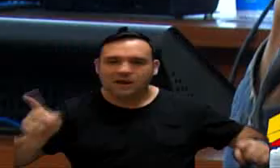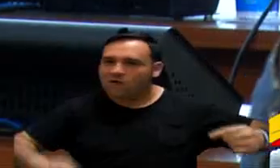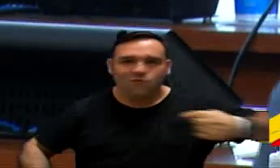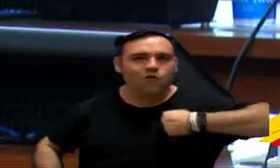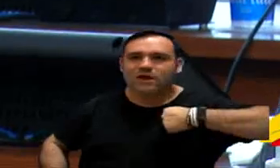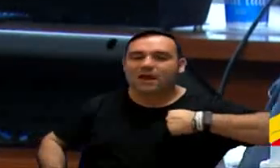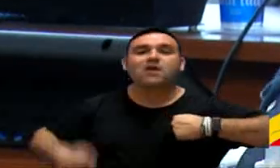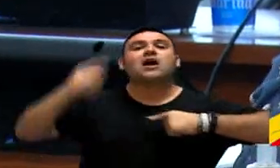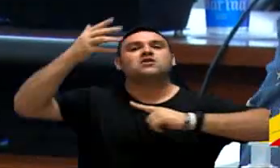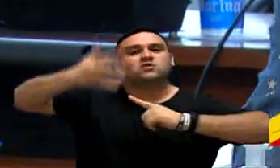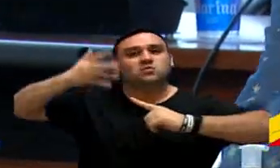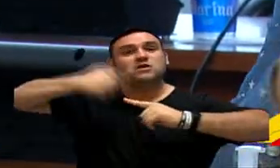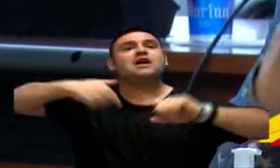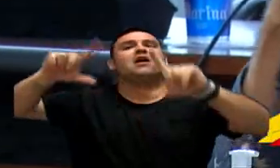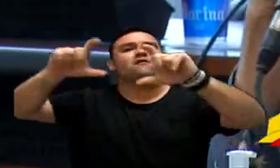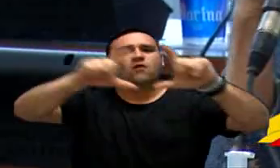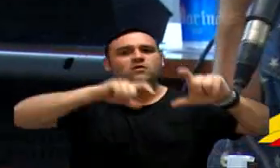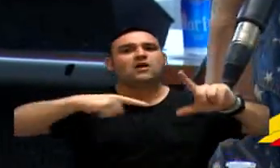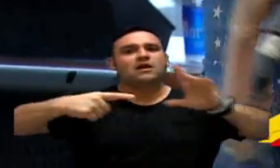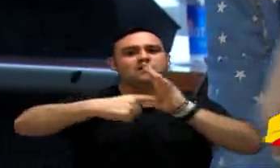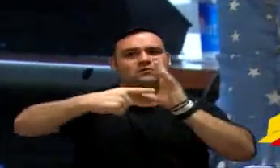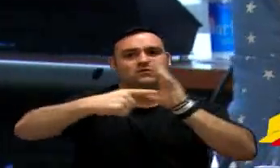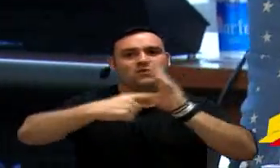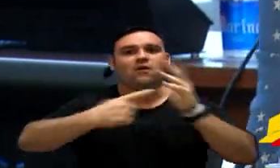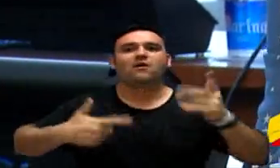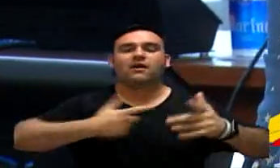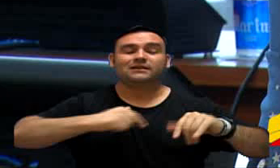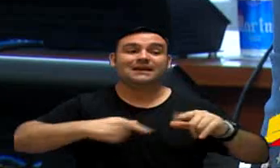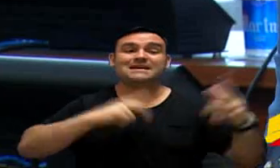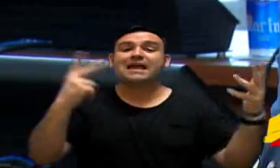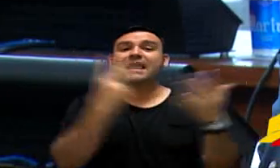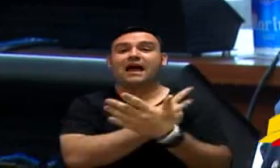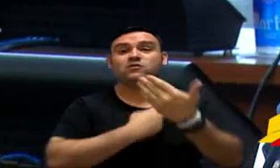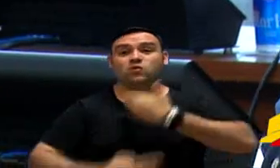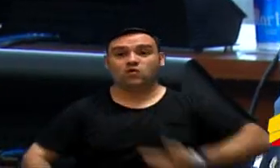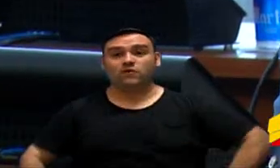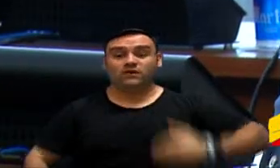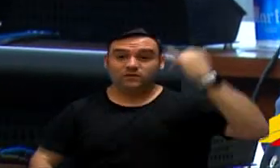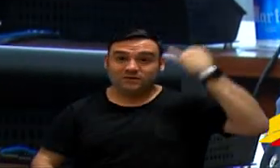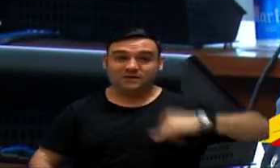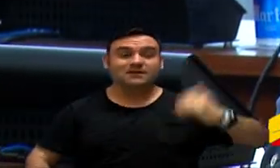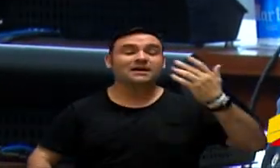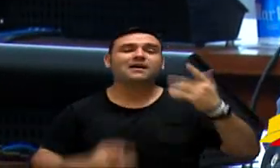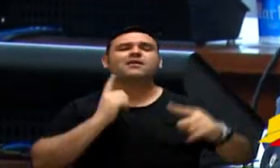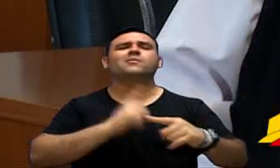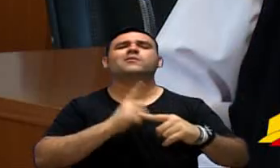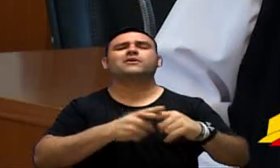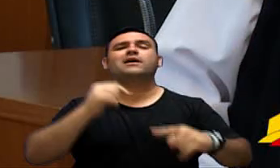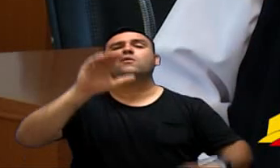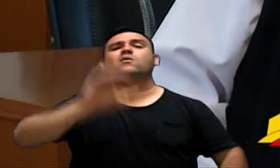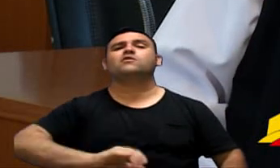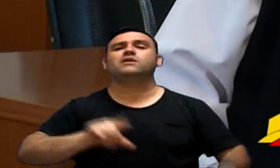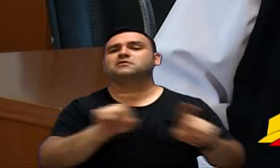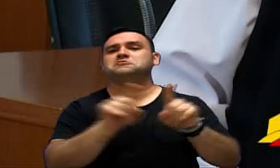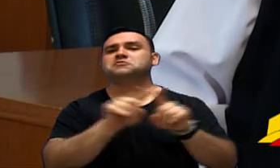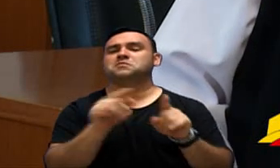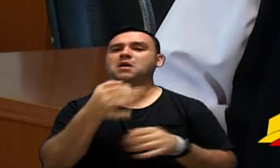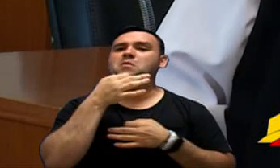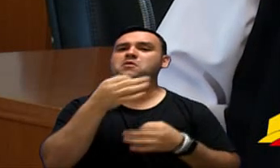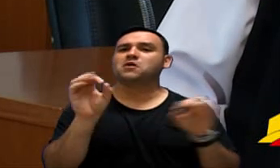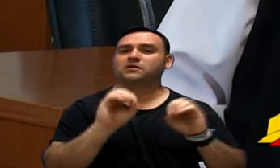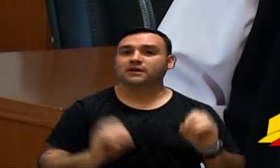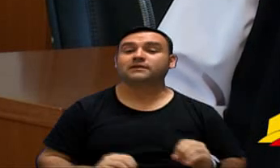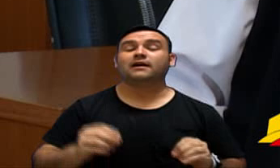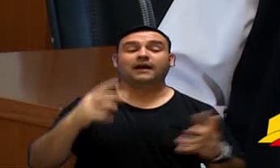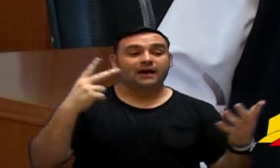Fui eu na tribuna. Fui lá, fotografei e denunciei. Fui eu na tribuna. Foi feito errado no governo agora da Jaqueline. Agora vem, por que o Conselho também não se posicionou?